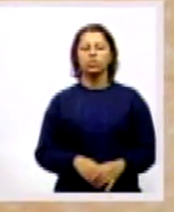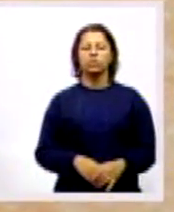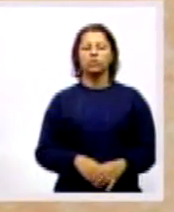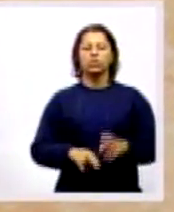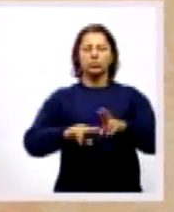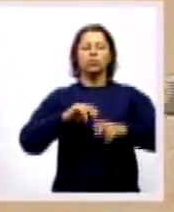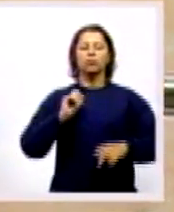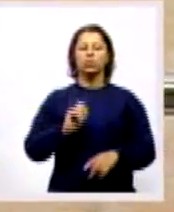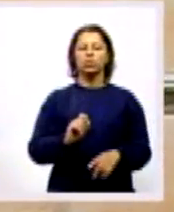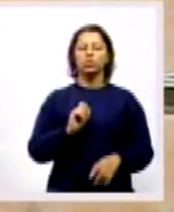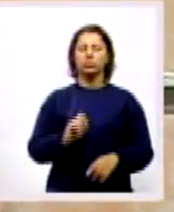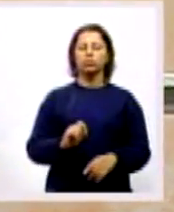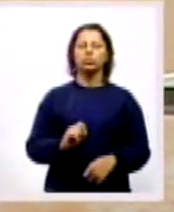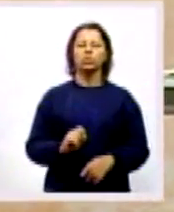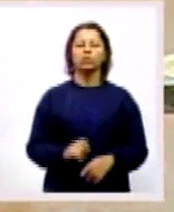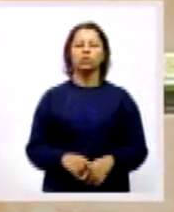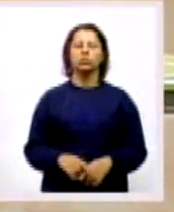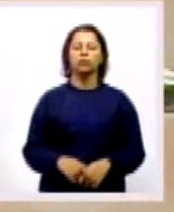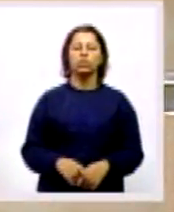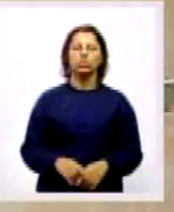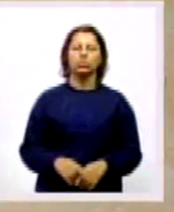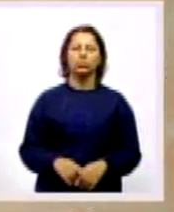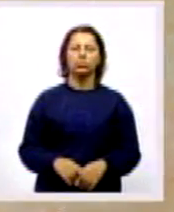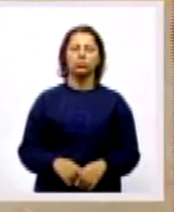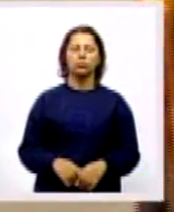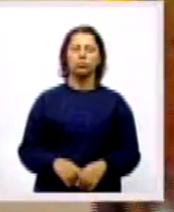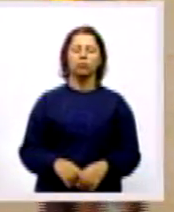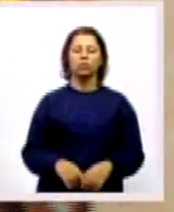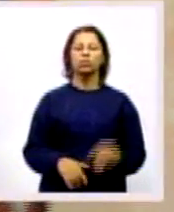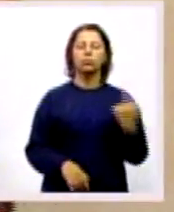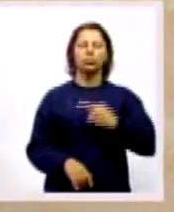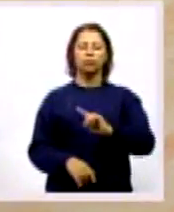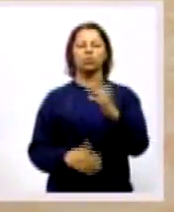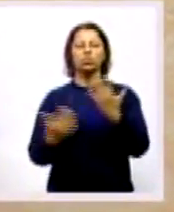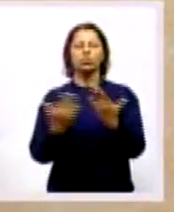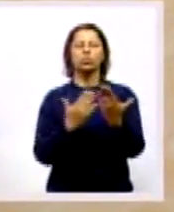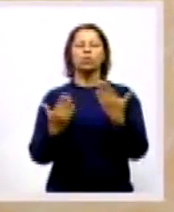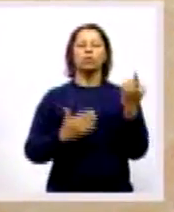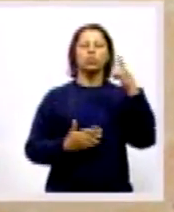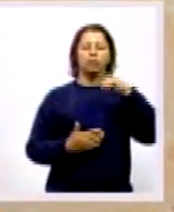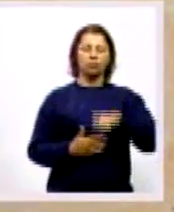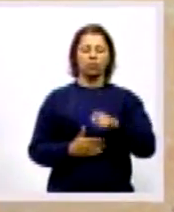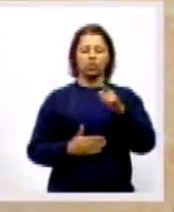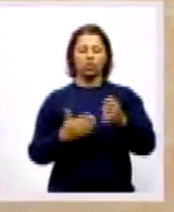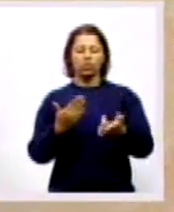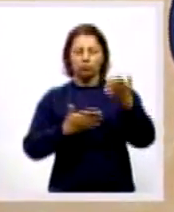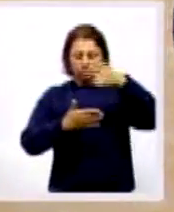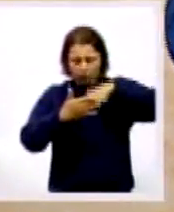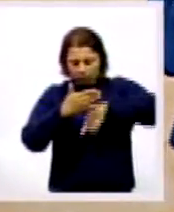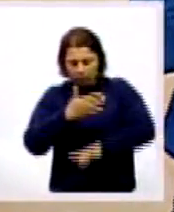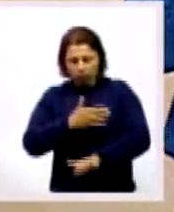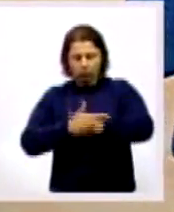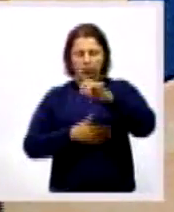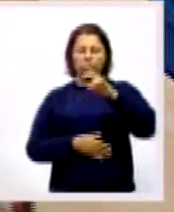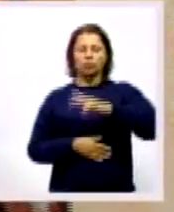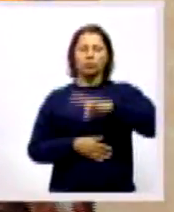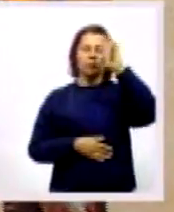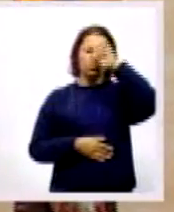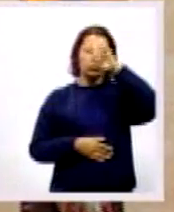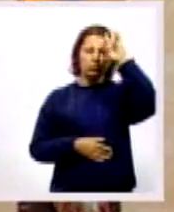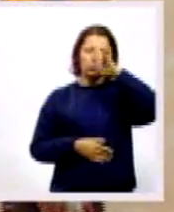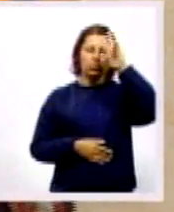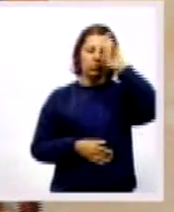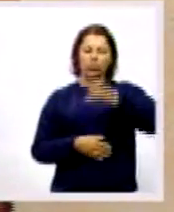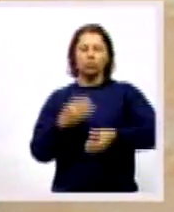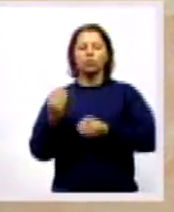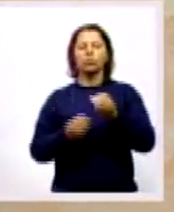Por isso que a terapia é você desenterrar o baú do inconsciente e você trazê-lo para a consciência. Porque como é que